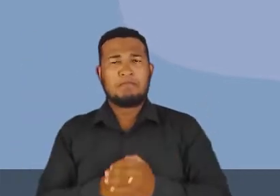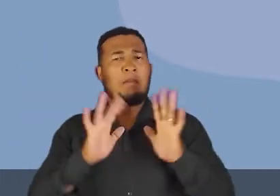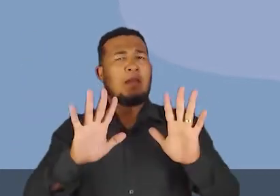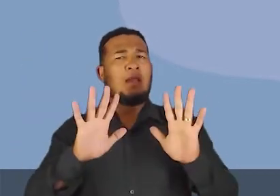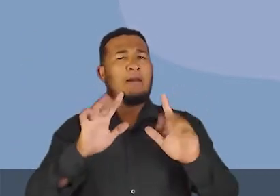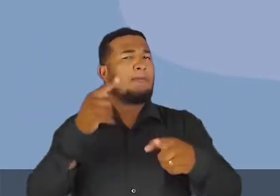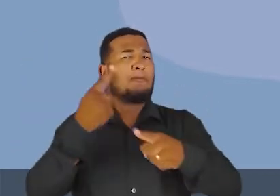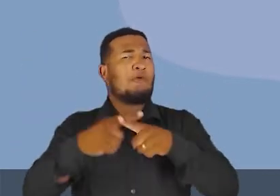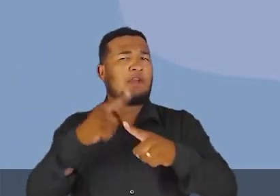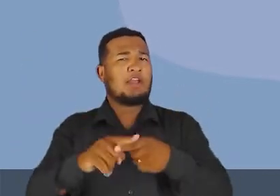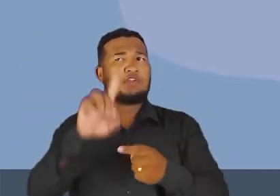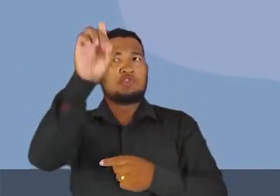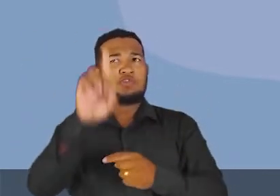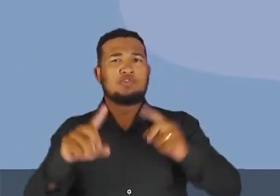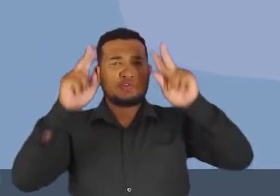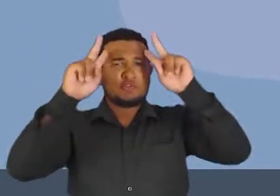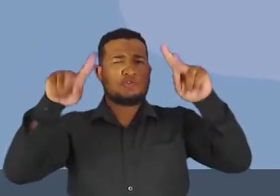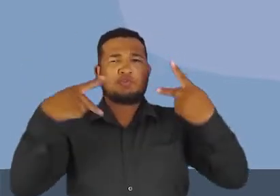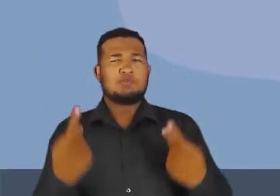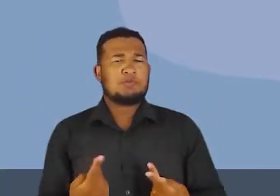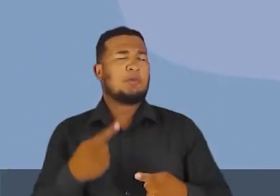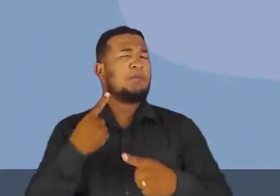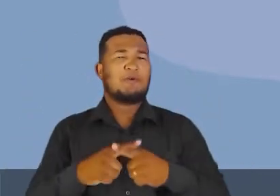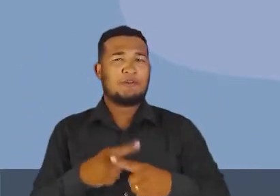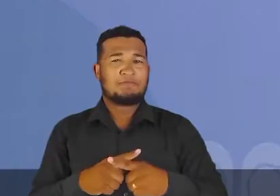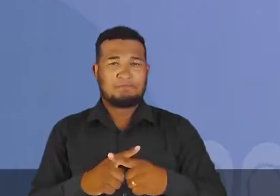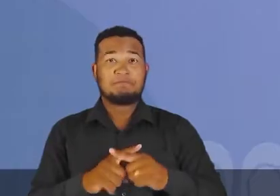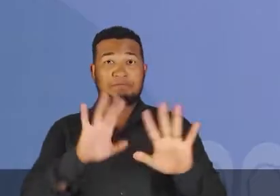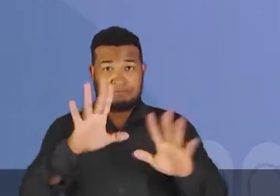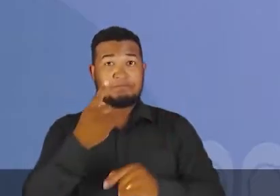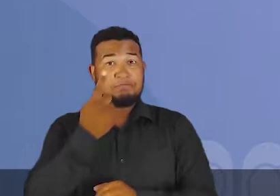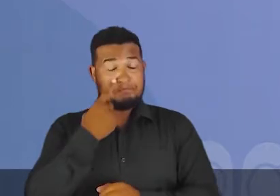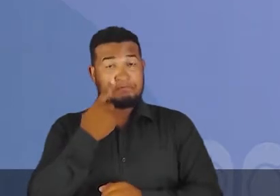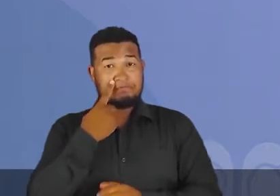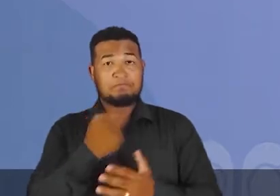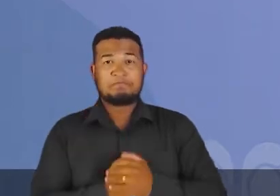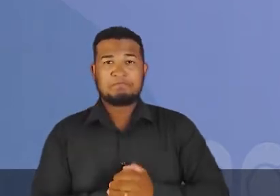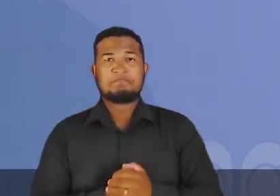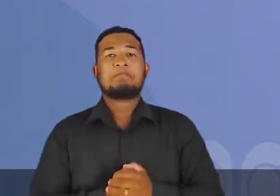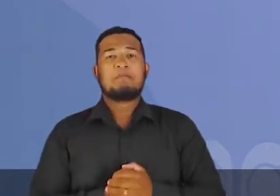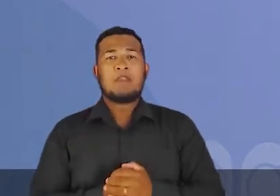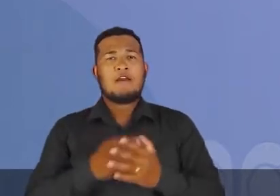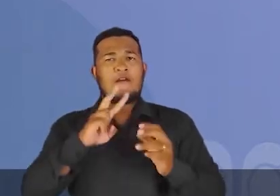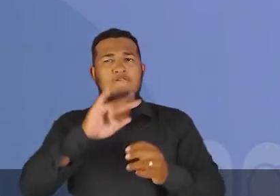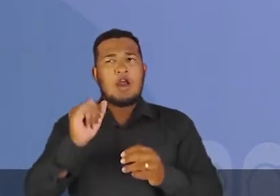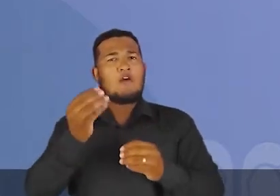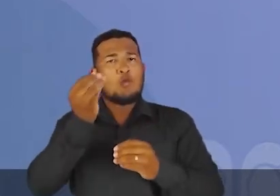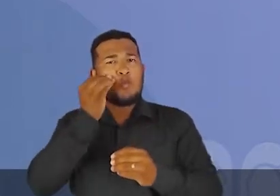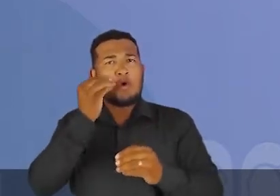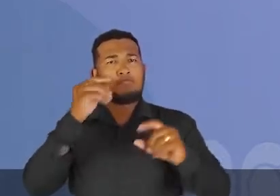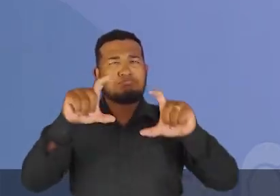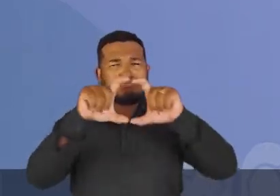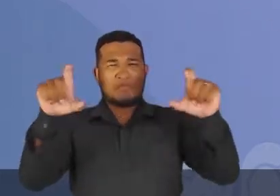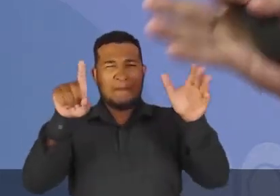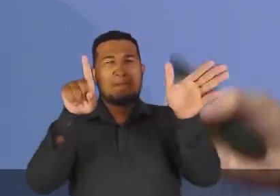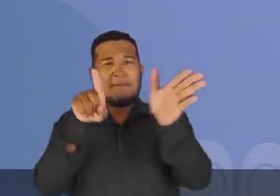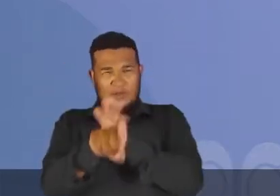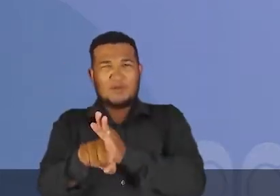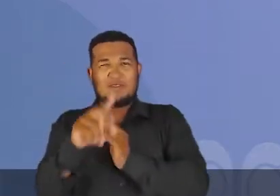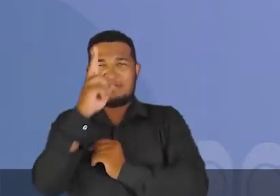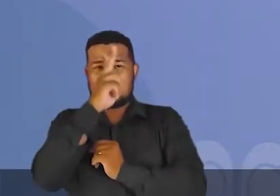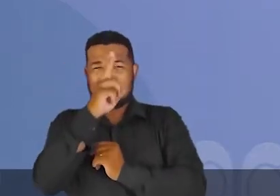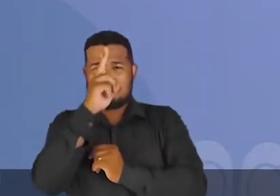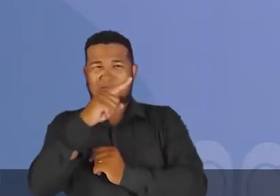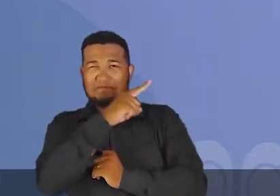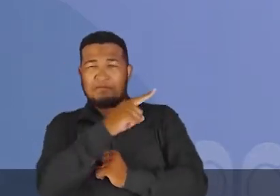direitos humanos? Então, galera, volta aqui comigo. A gente vai perseguir essa pergunta